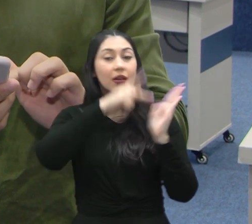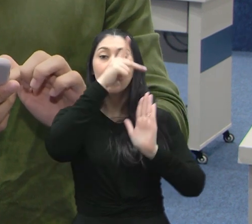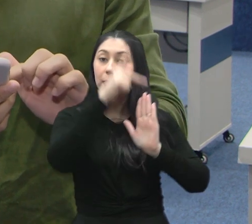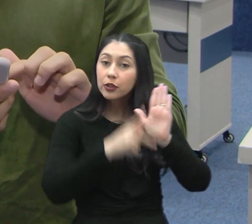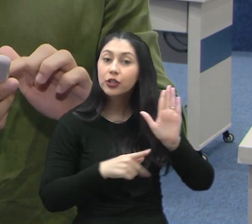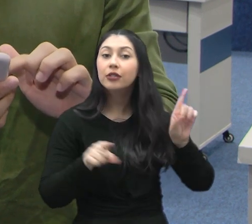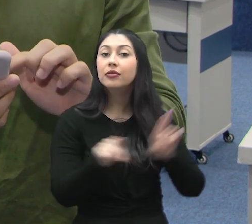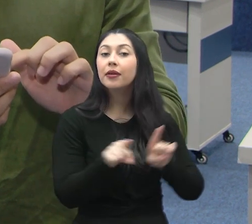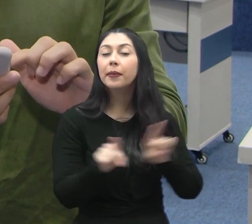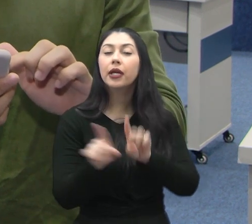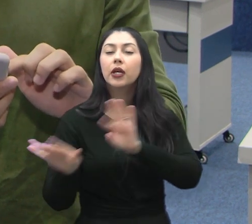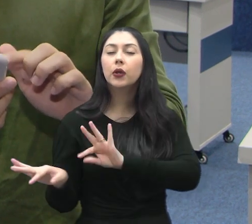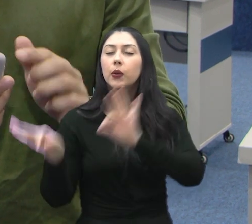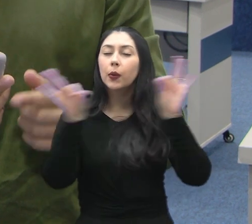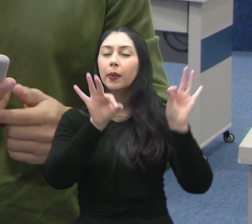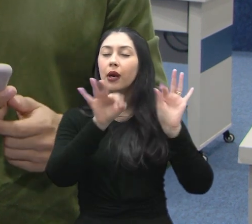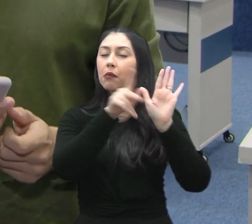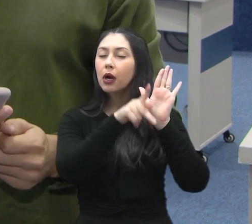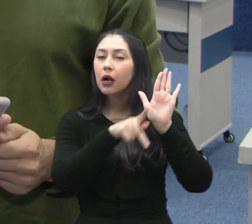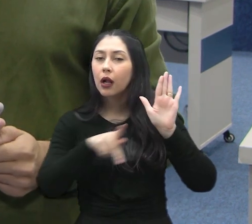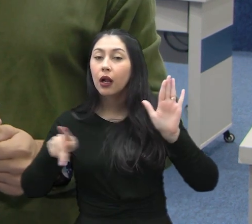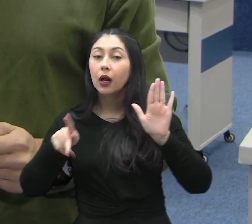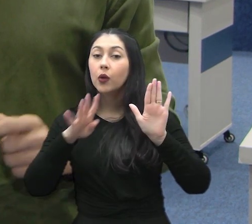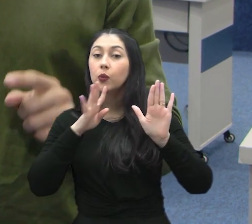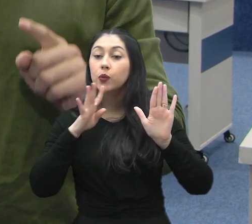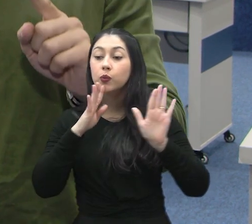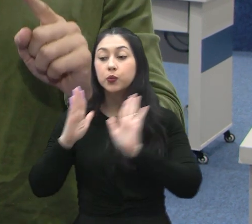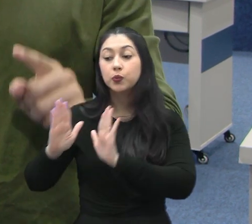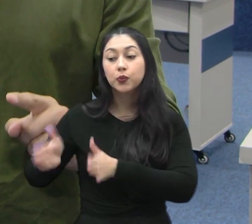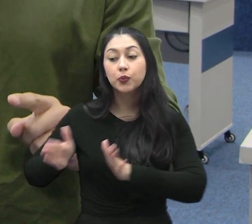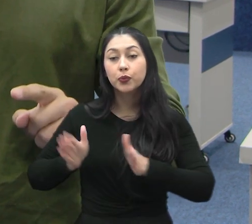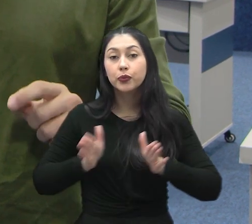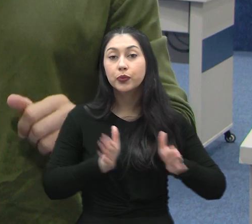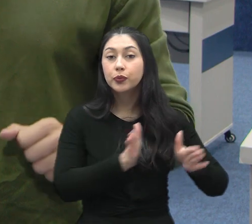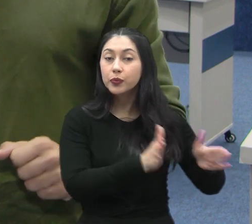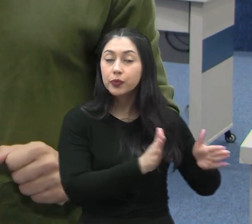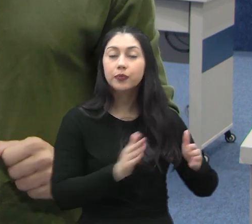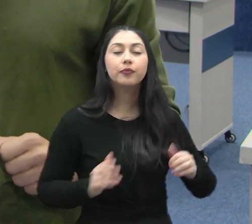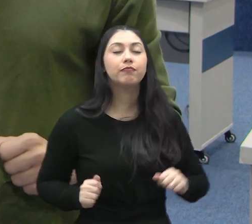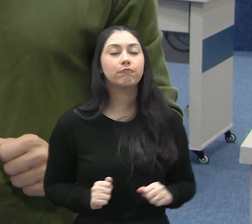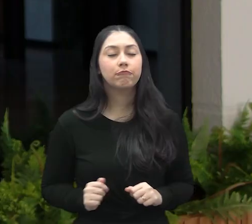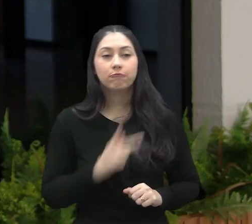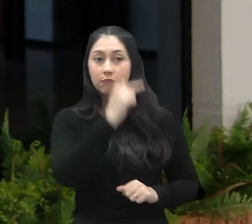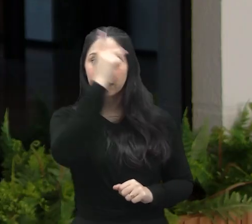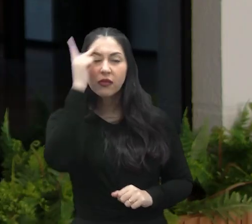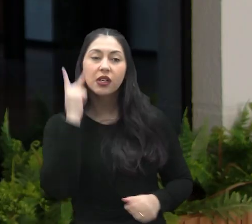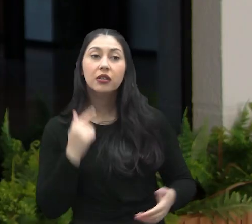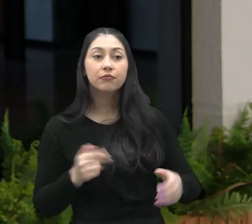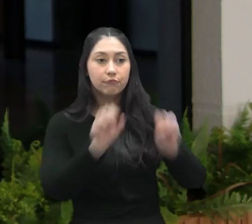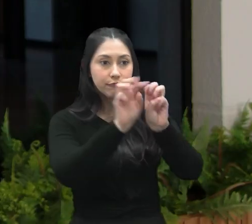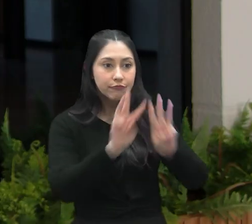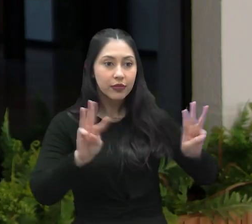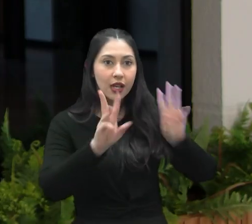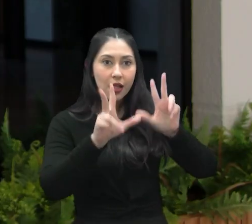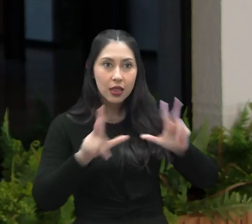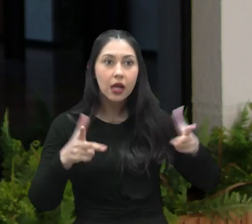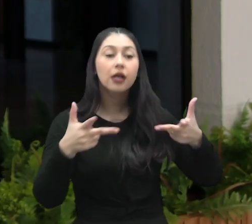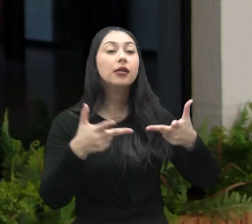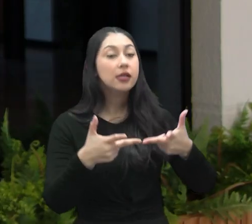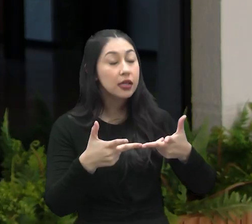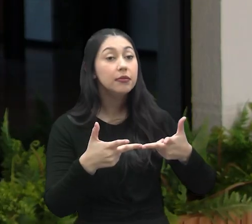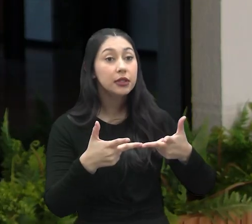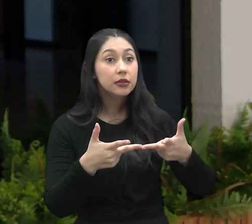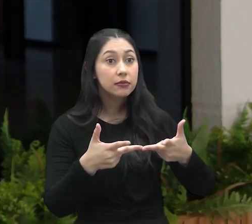dos projetos, acompanhar o andamento e entender cada etapa da tramitação. As pessoas entrando no próprio site da